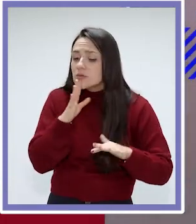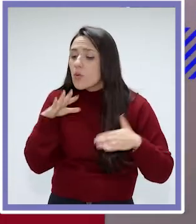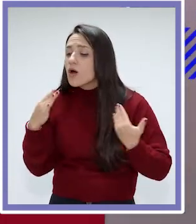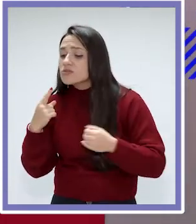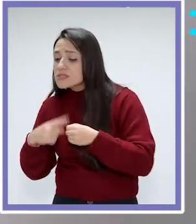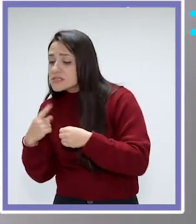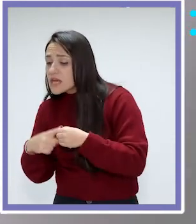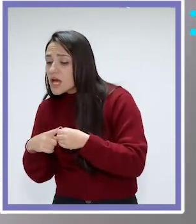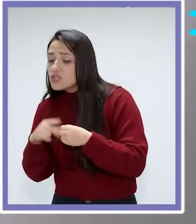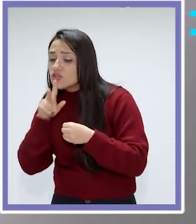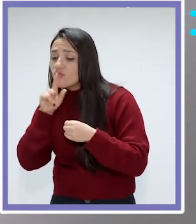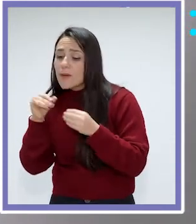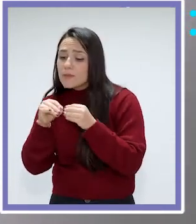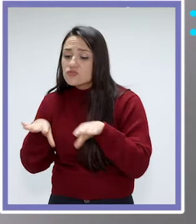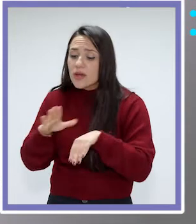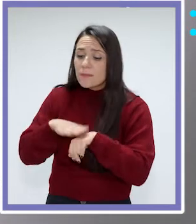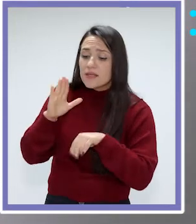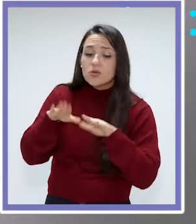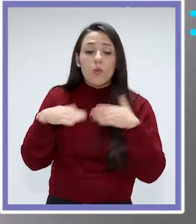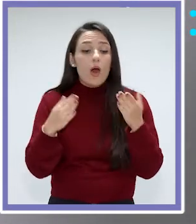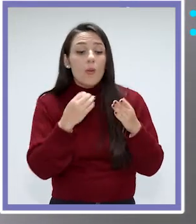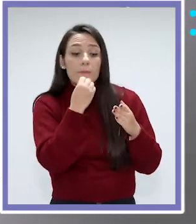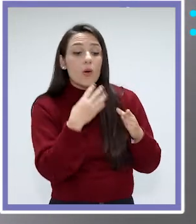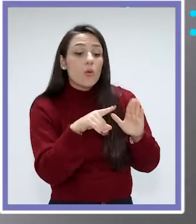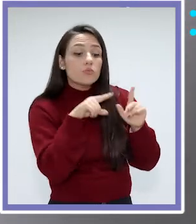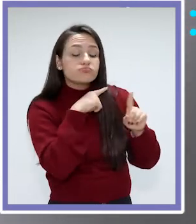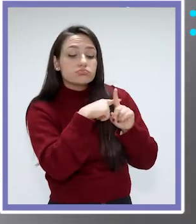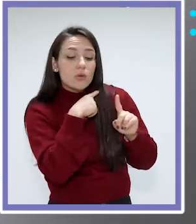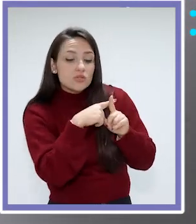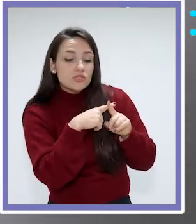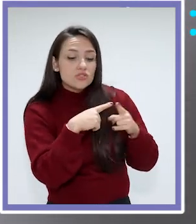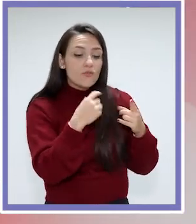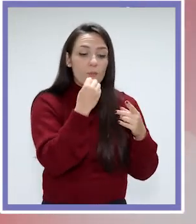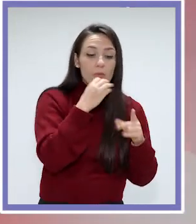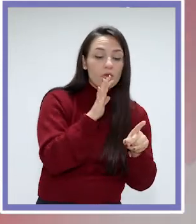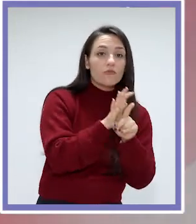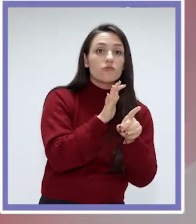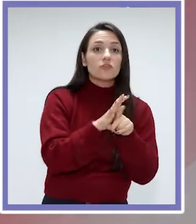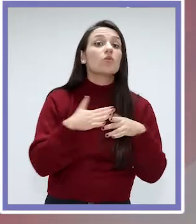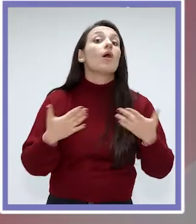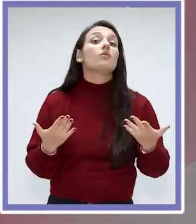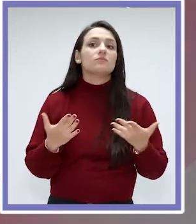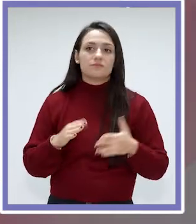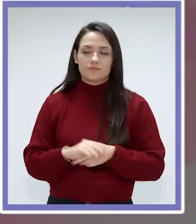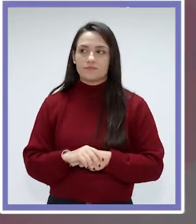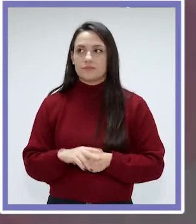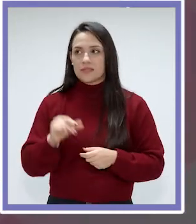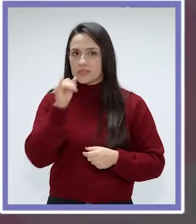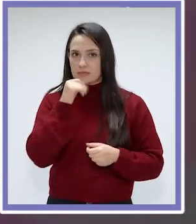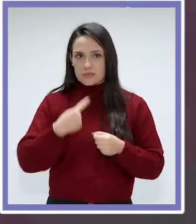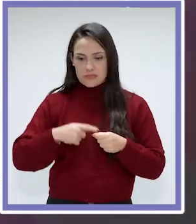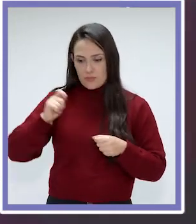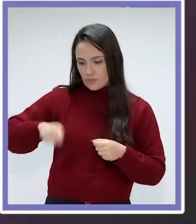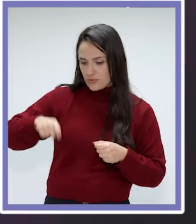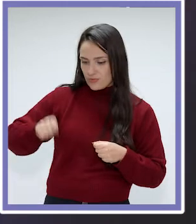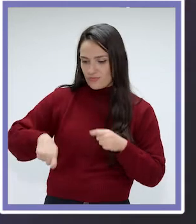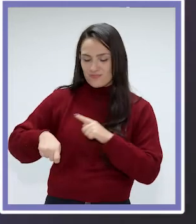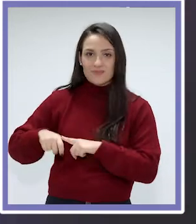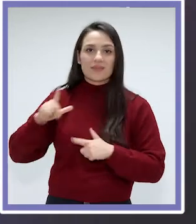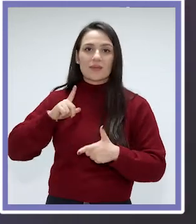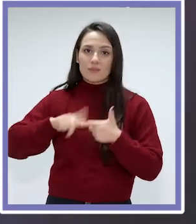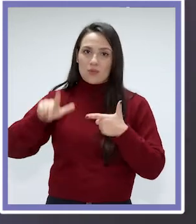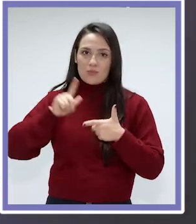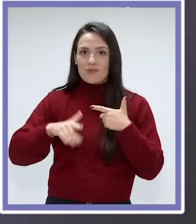cidades, eu vou dar um exemplo de Porto Murtinho, por exemplo, né? Porto Murtinho tem um problema, por exemplo, de